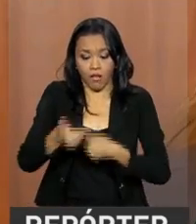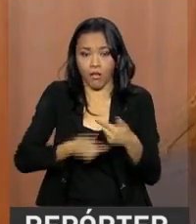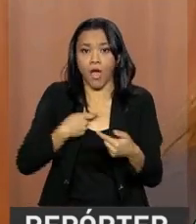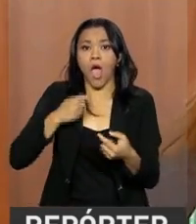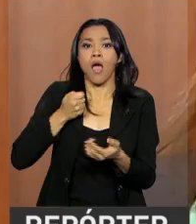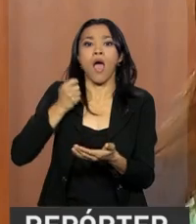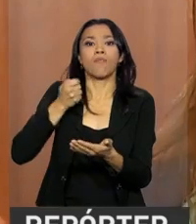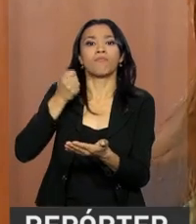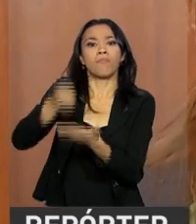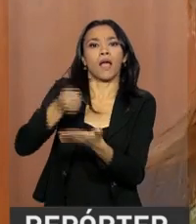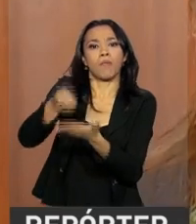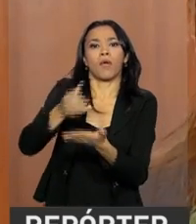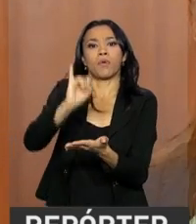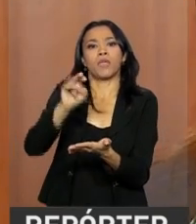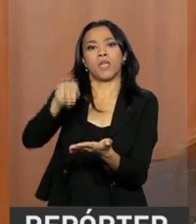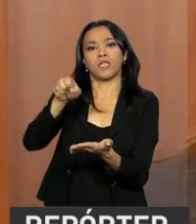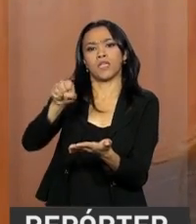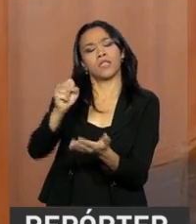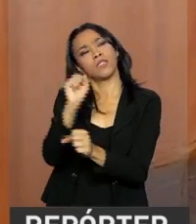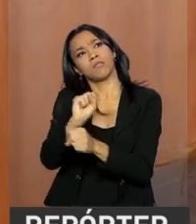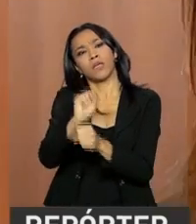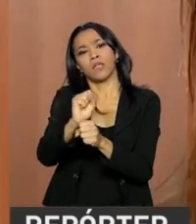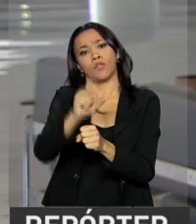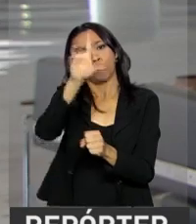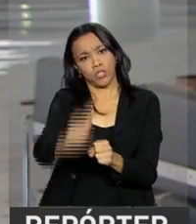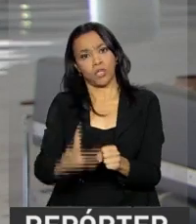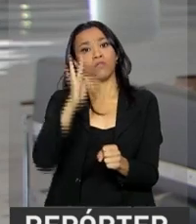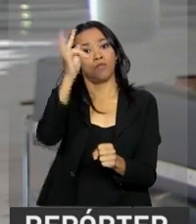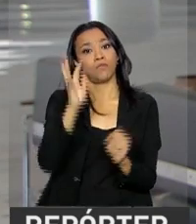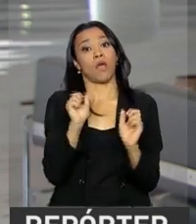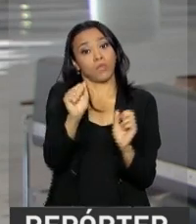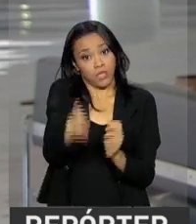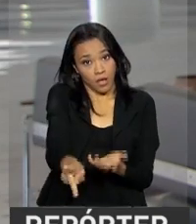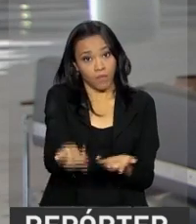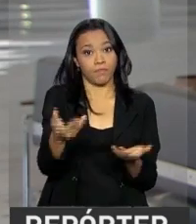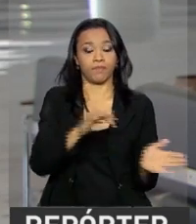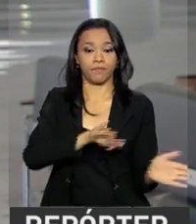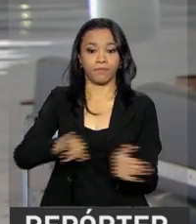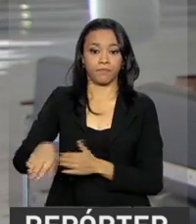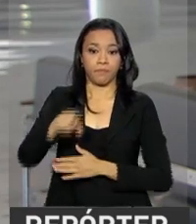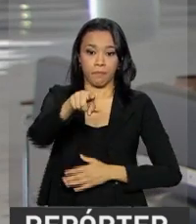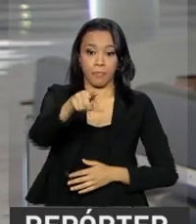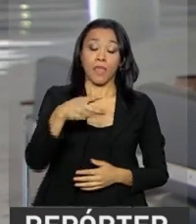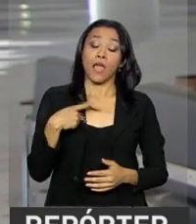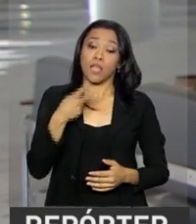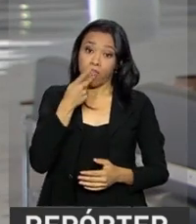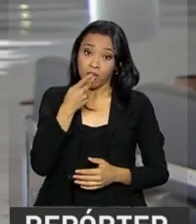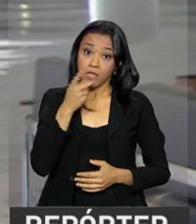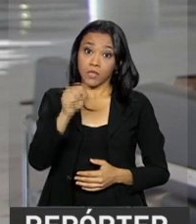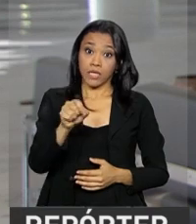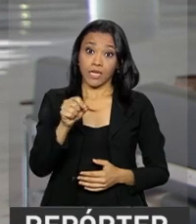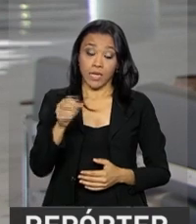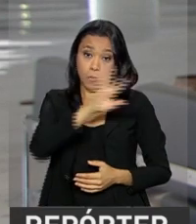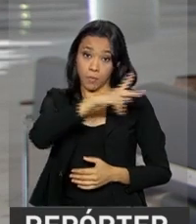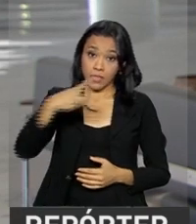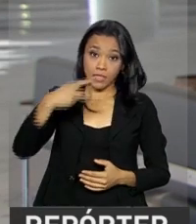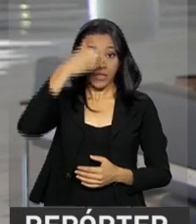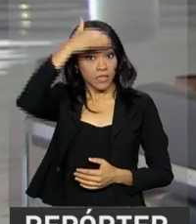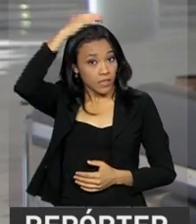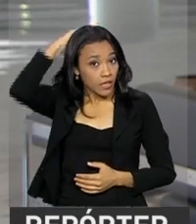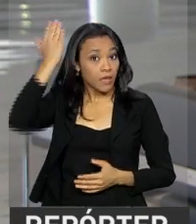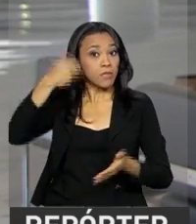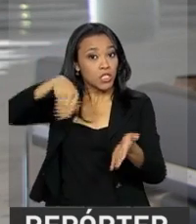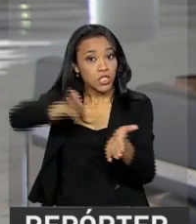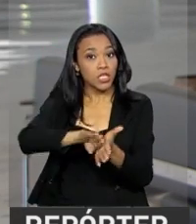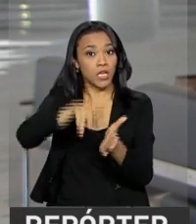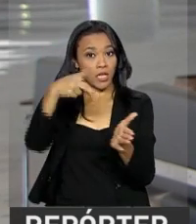contribuem e esperam ter direito à aposentadoria prisão é que o Presidente da República Michel Temer